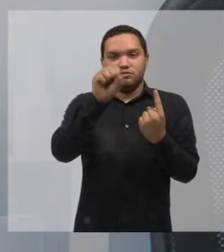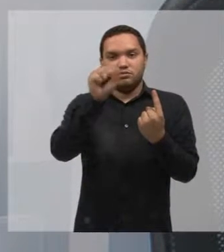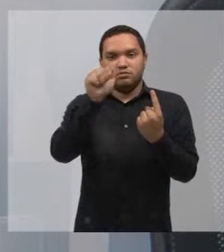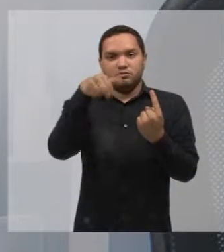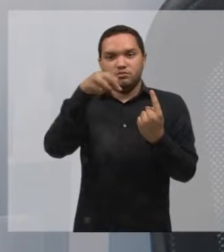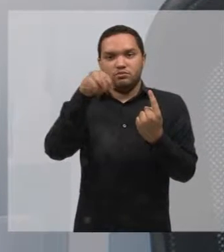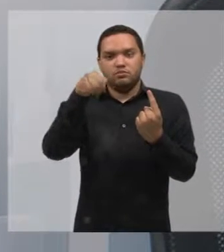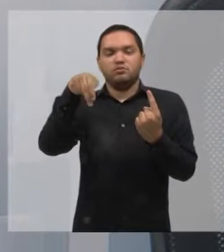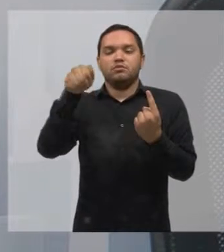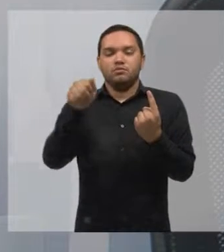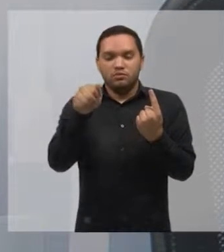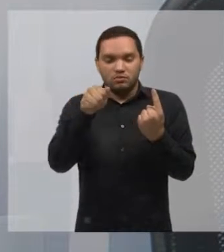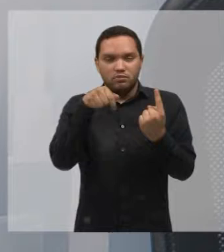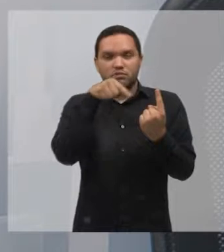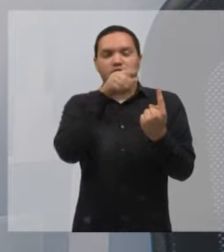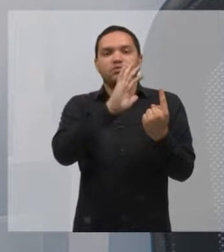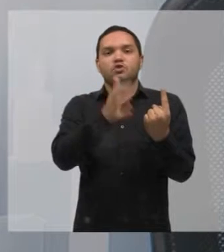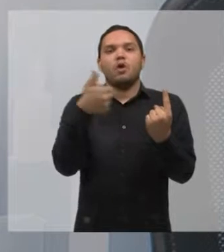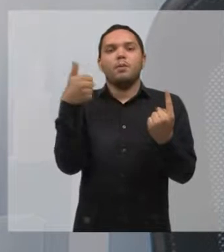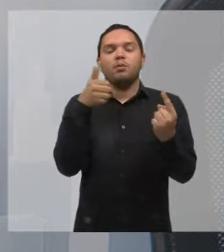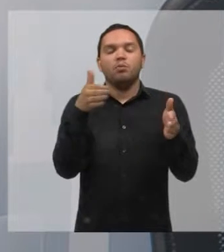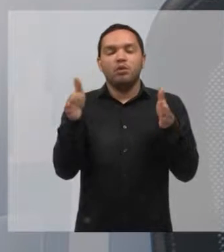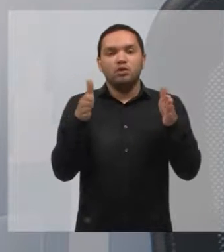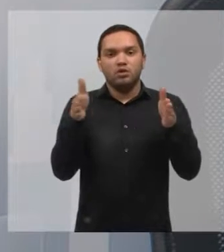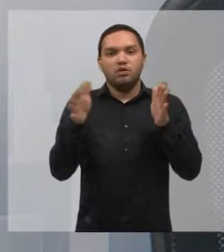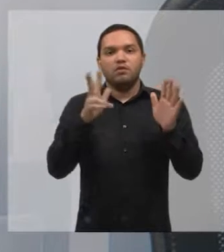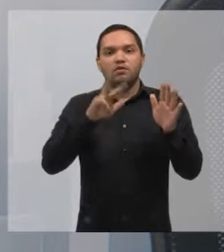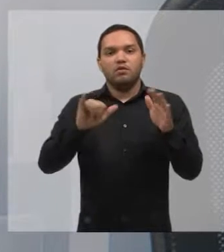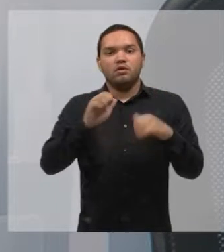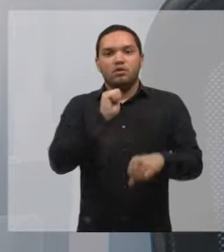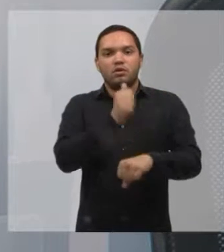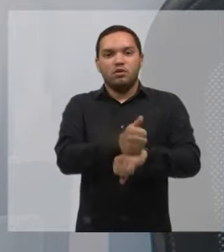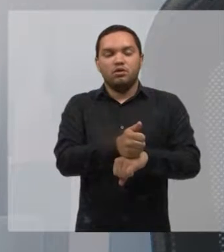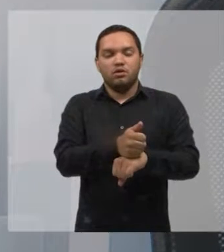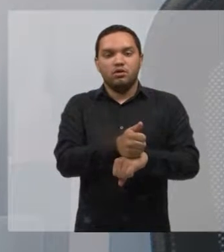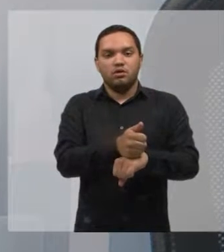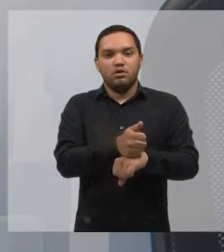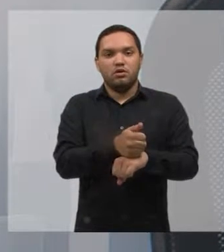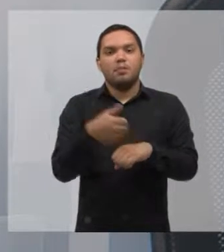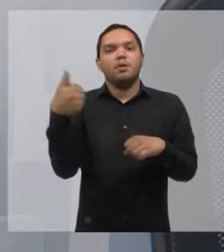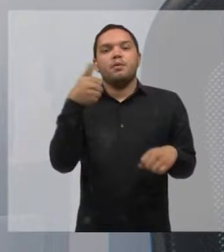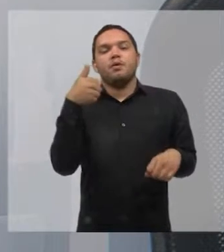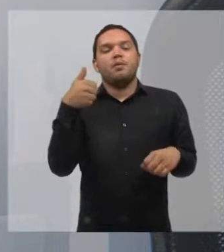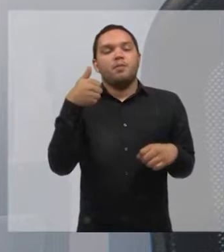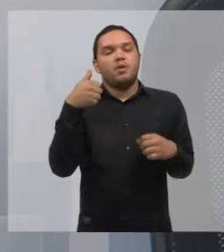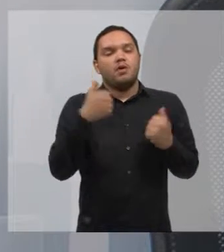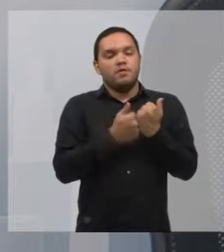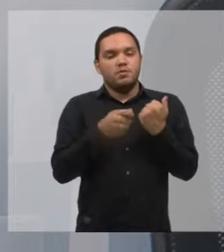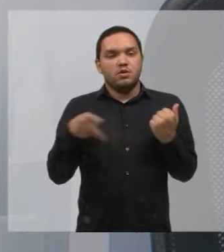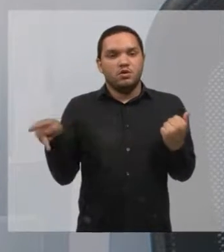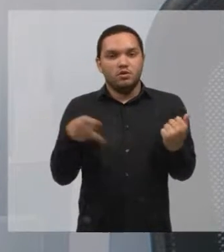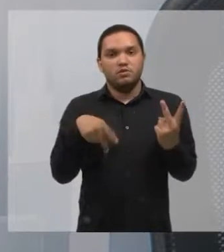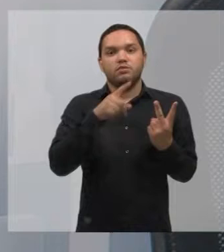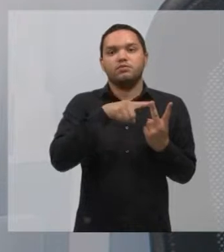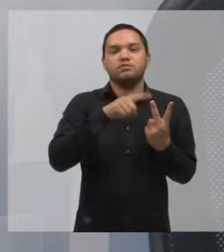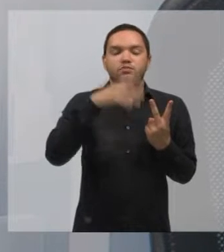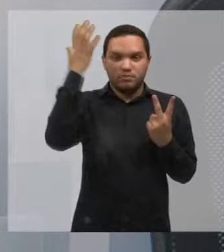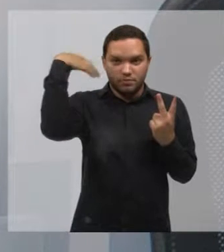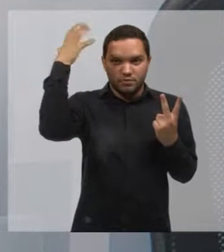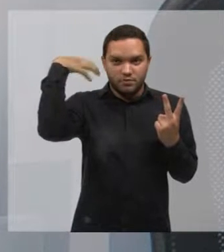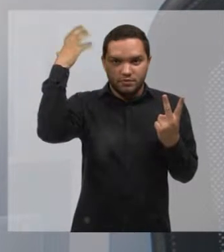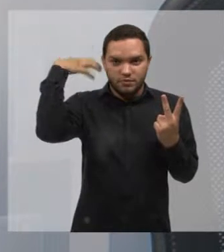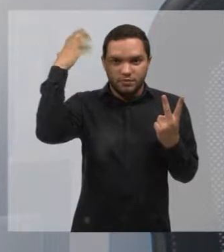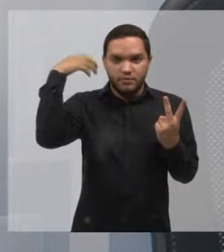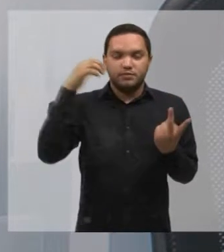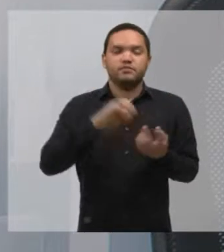que agora, já no primeiro mandato dele, vai assumir a primeira vice-presidência. E Evandro Leitão. E Evandro